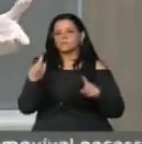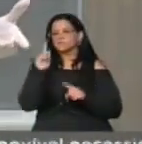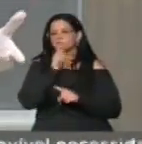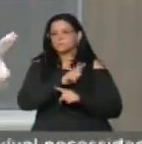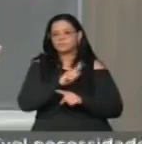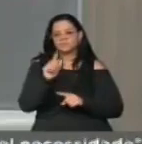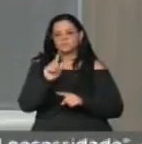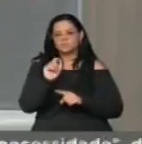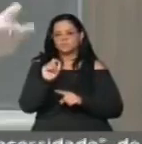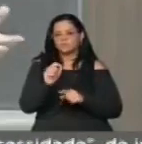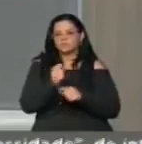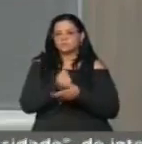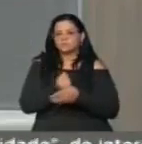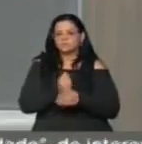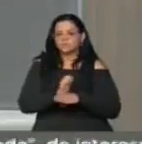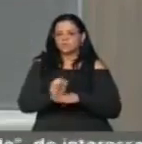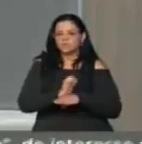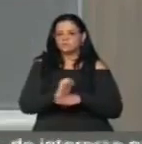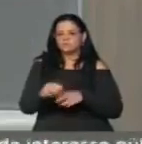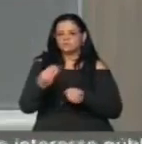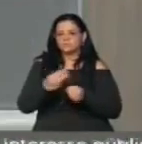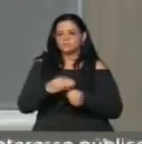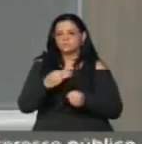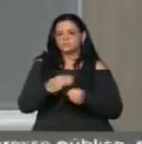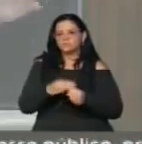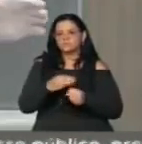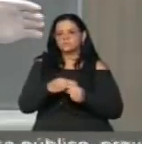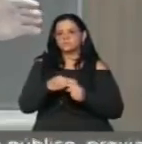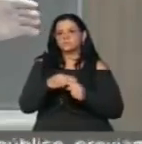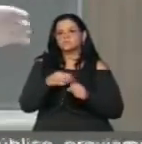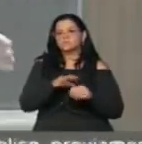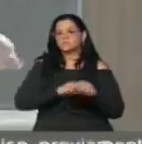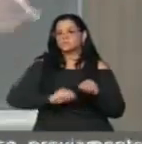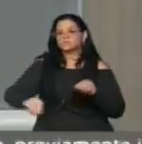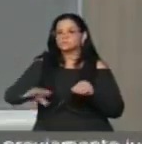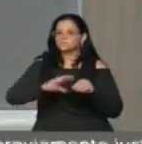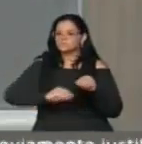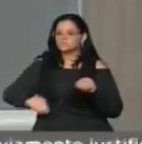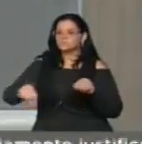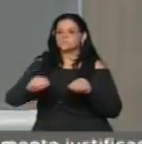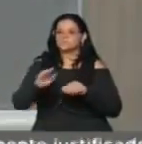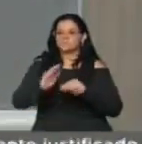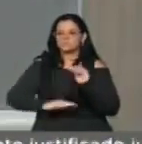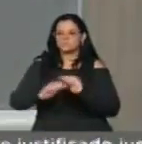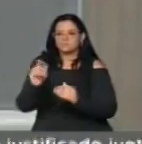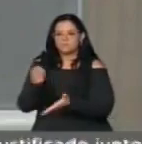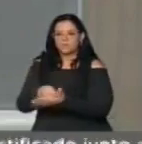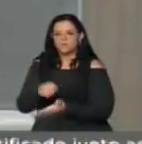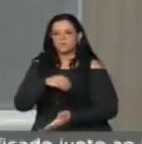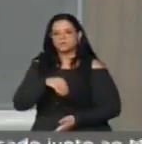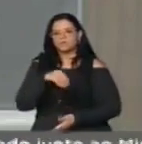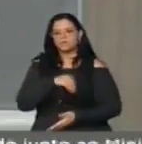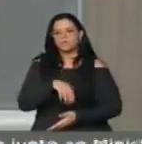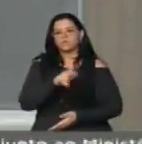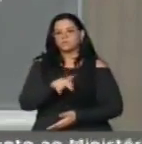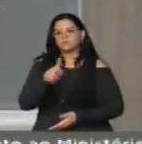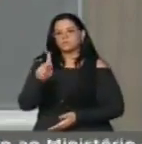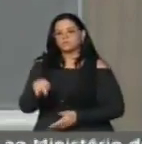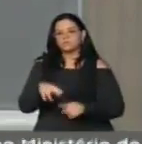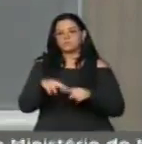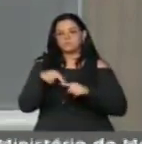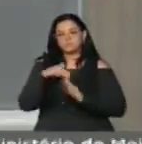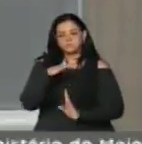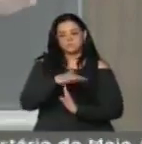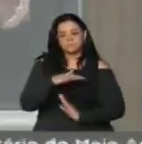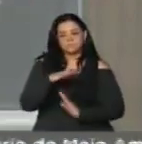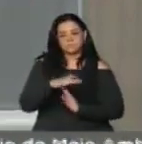e os municípios repassar a esses profissionais. Em uma desvinculação, o limite prudencial da educação seria